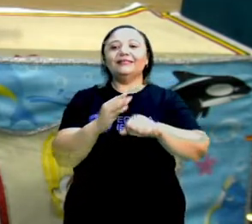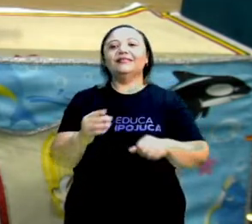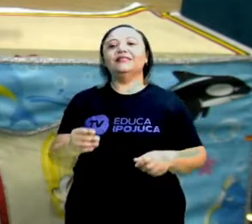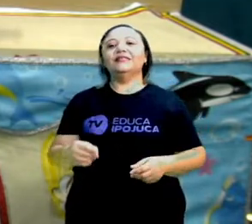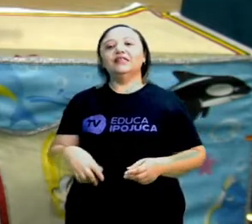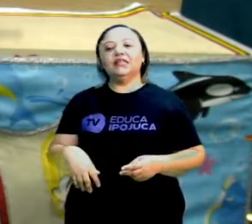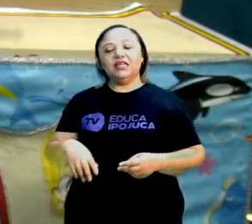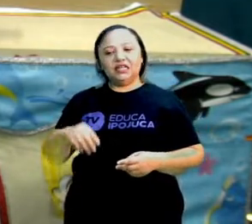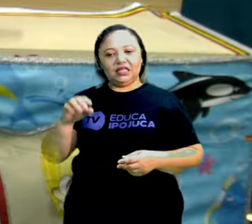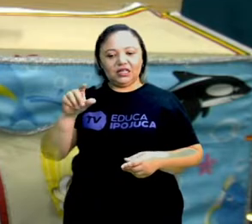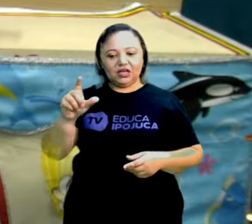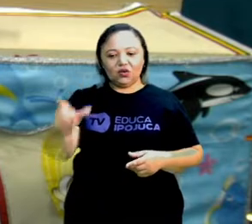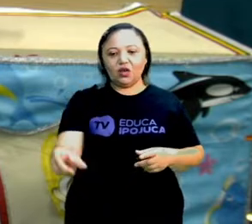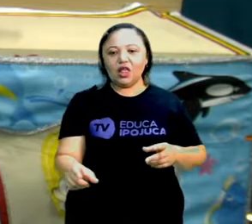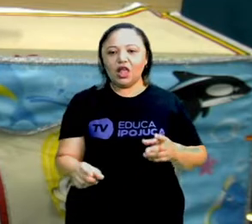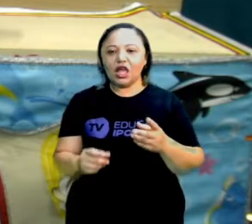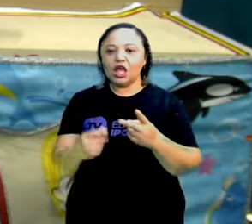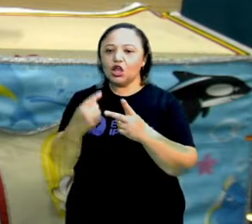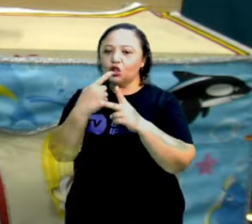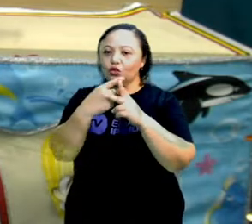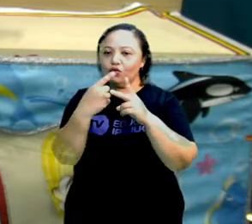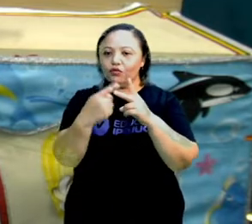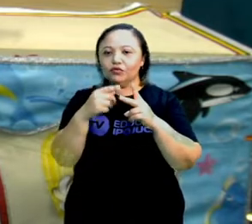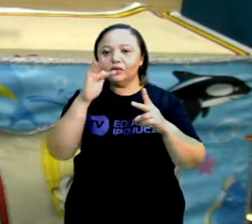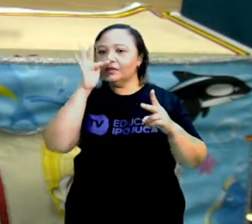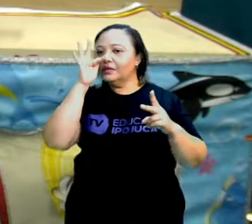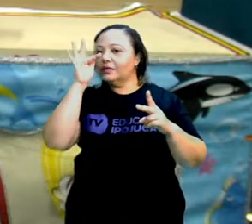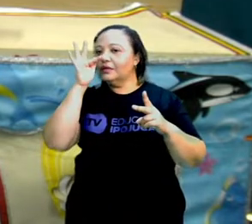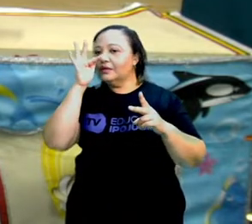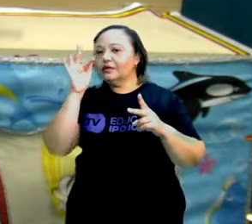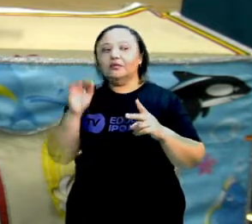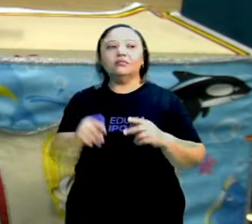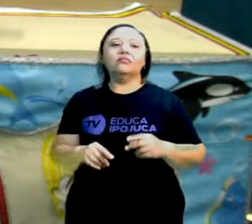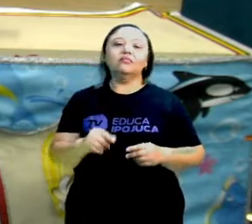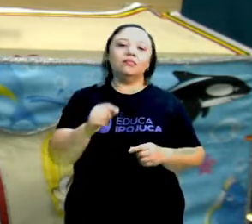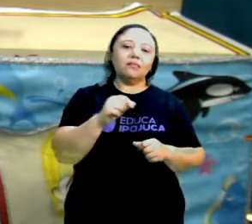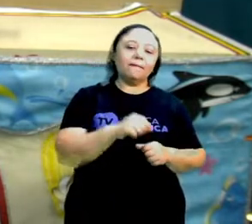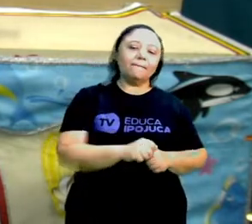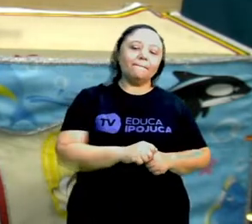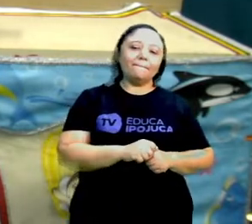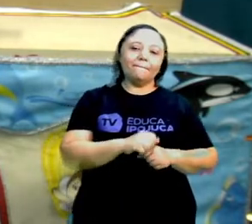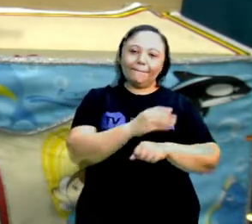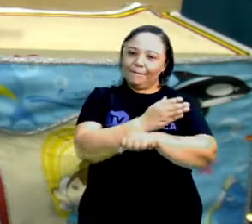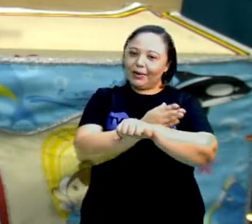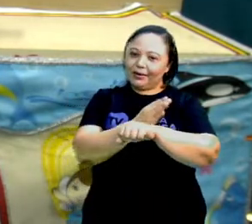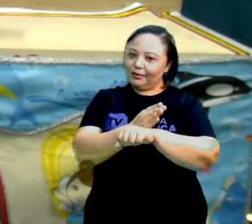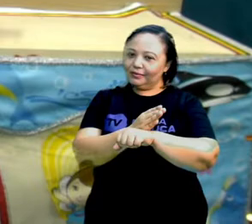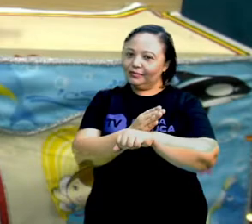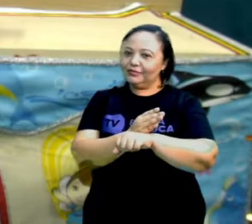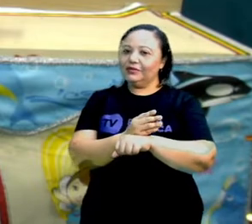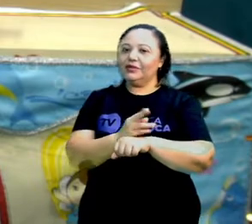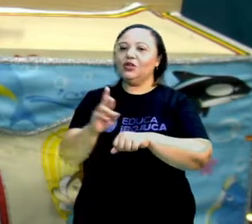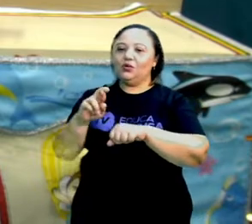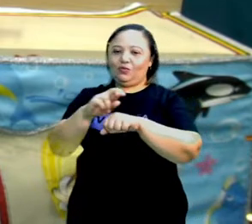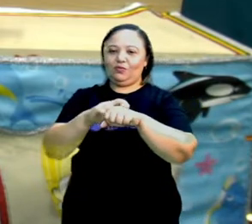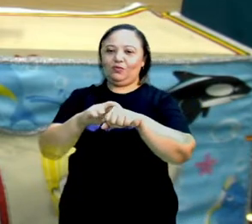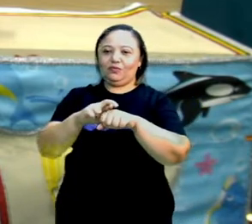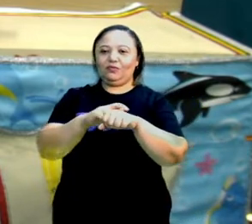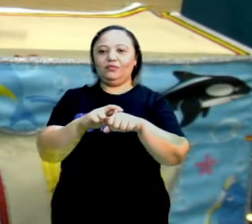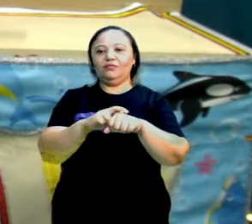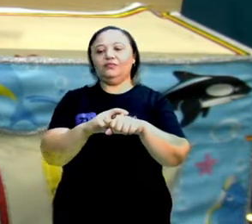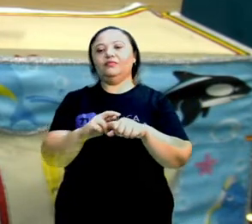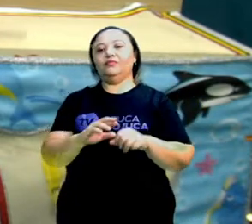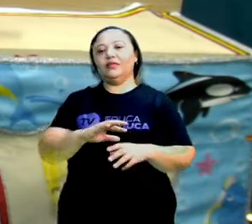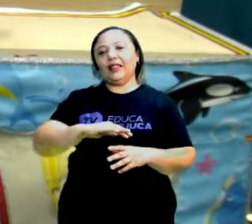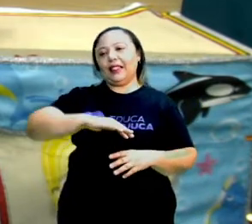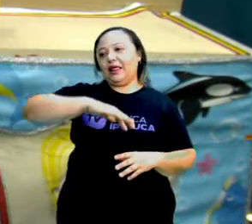dois cravos. Um branco e um roxo. E na caverna,